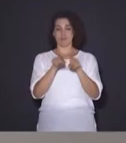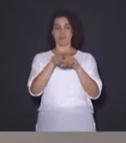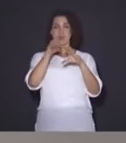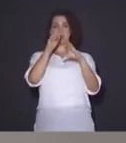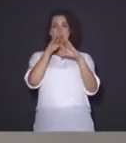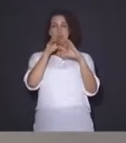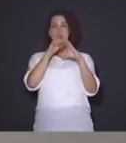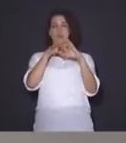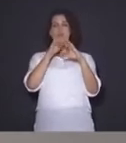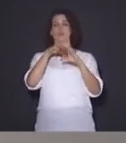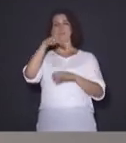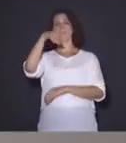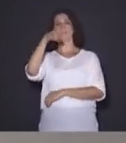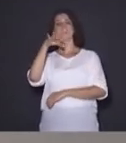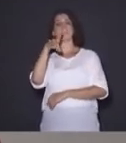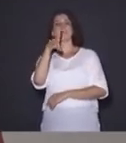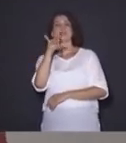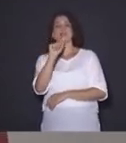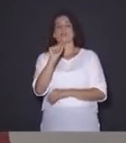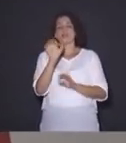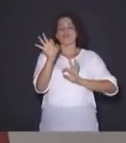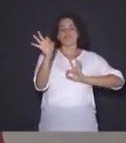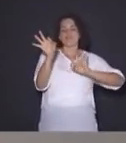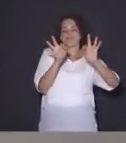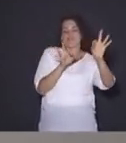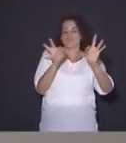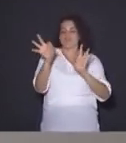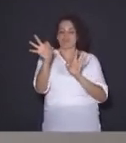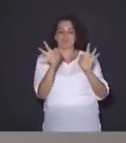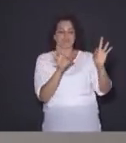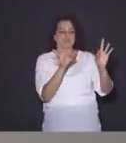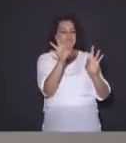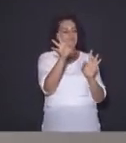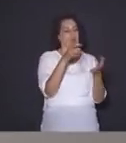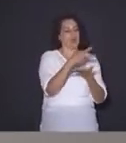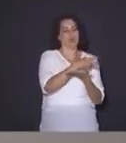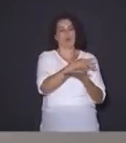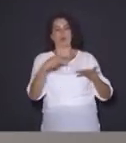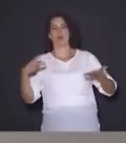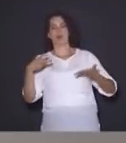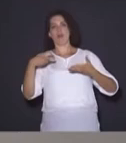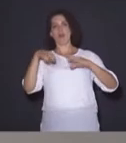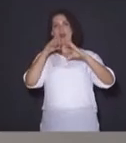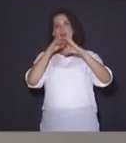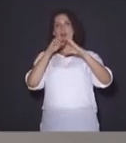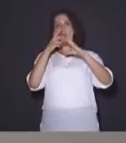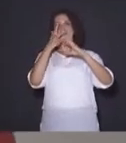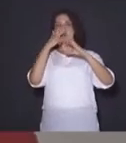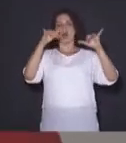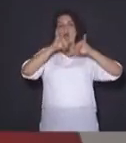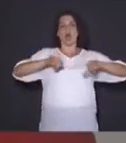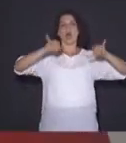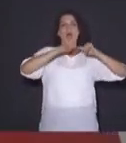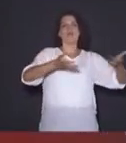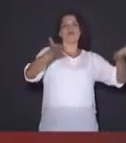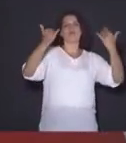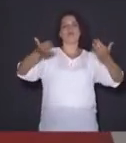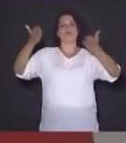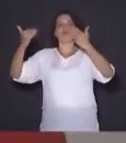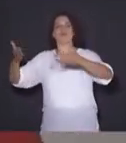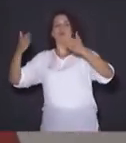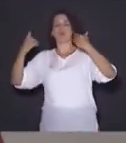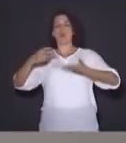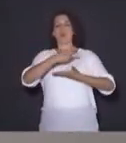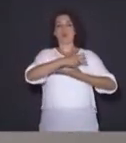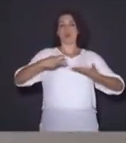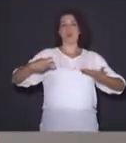mídia coordenou o golpe a globo convocava o golpe teve um domingo que a globo deixou de transmitir